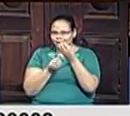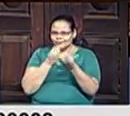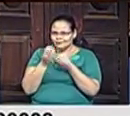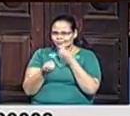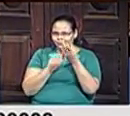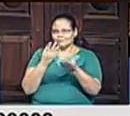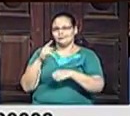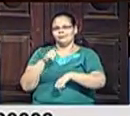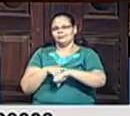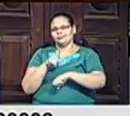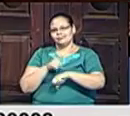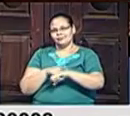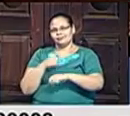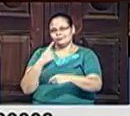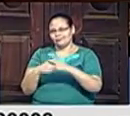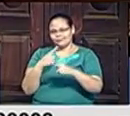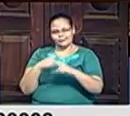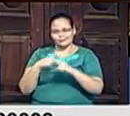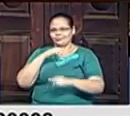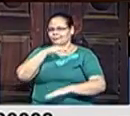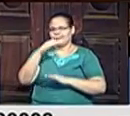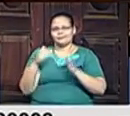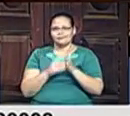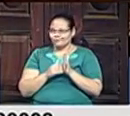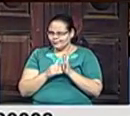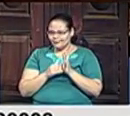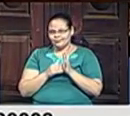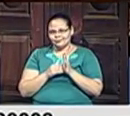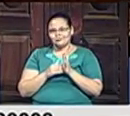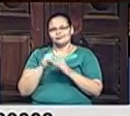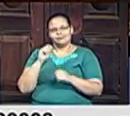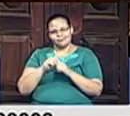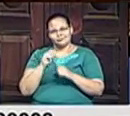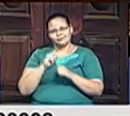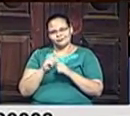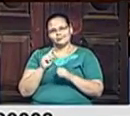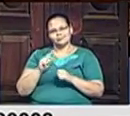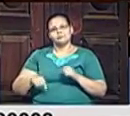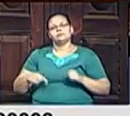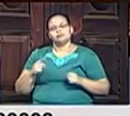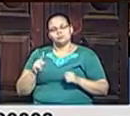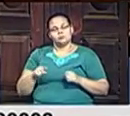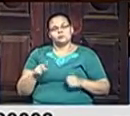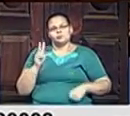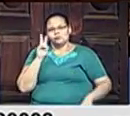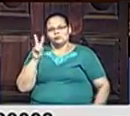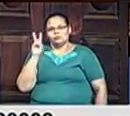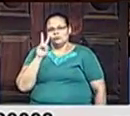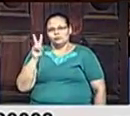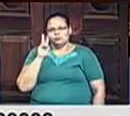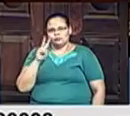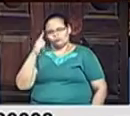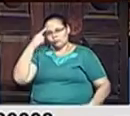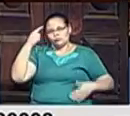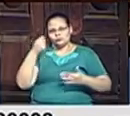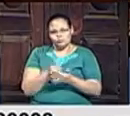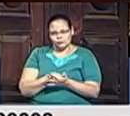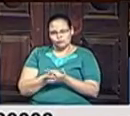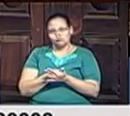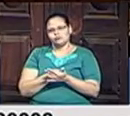momento, porque tudo isso faz parte do enredo desta